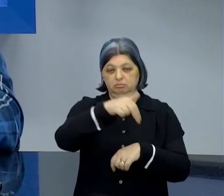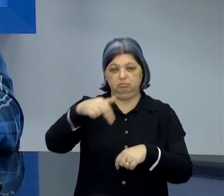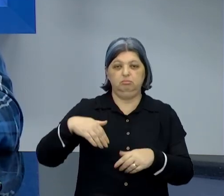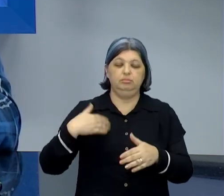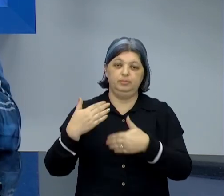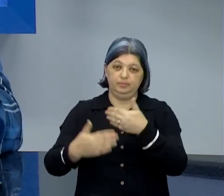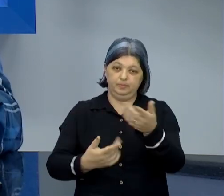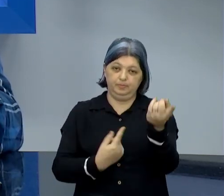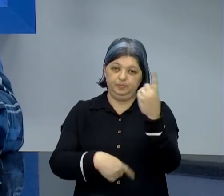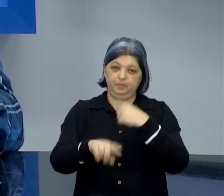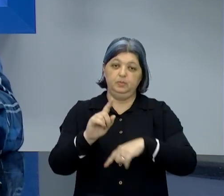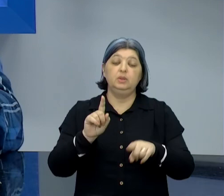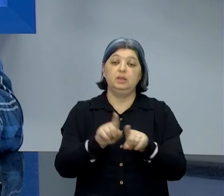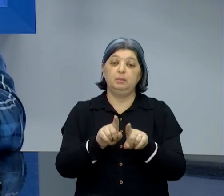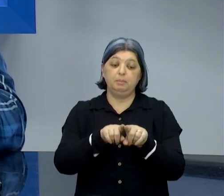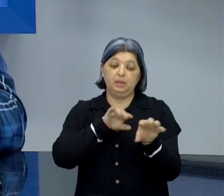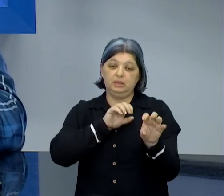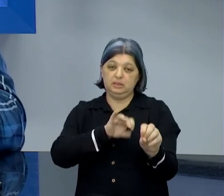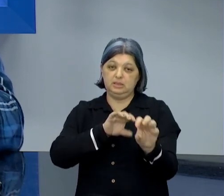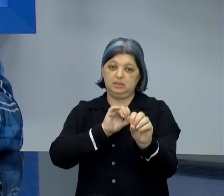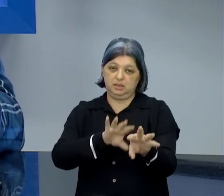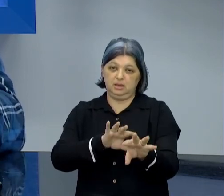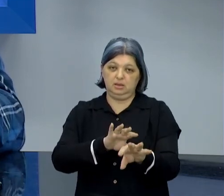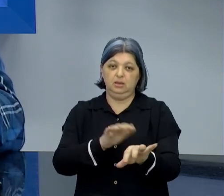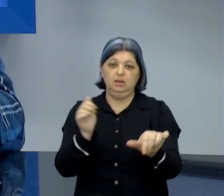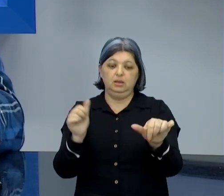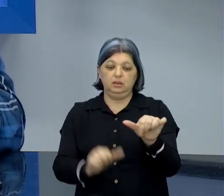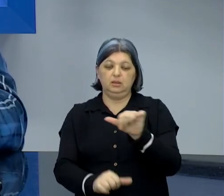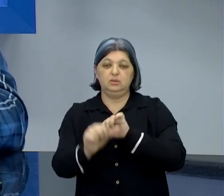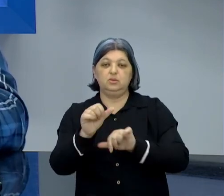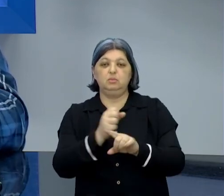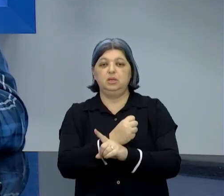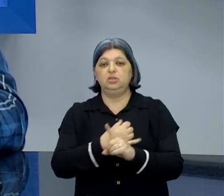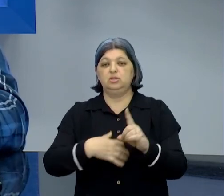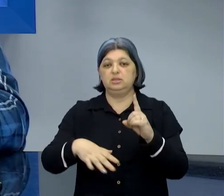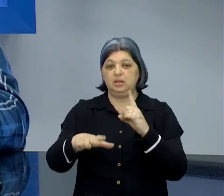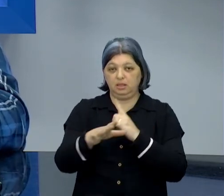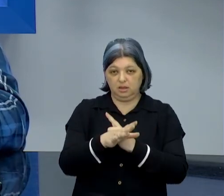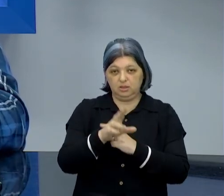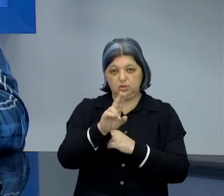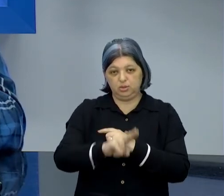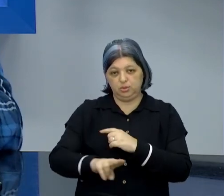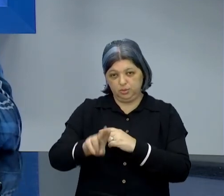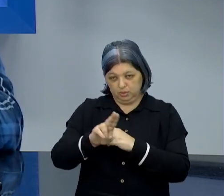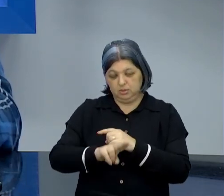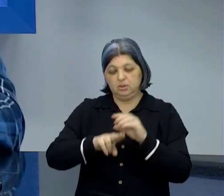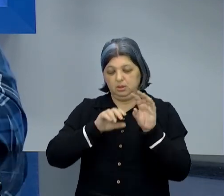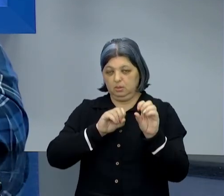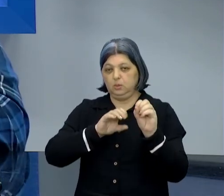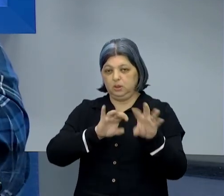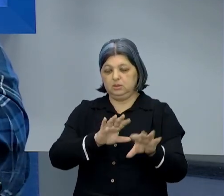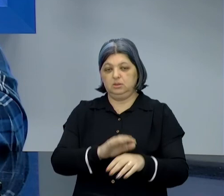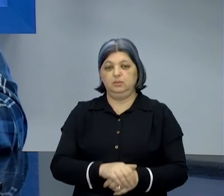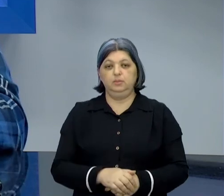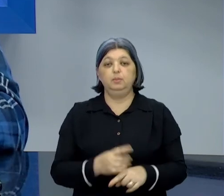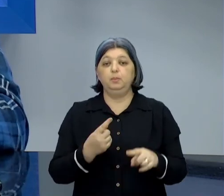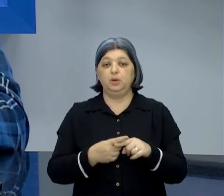também para a gente educar, né, e transformar a sociedade, né, por meio aí da educação, pois